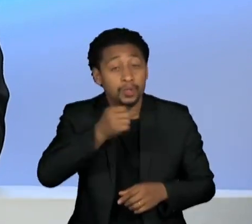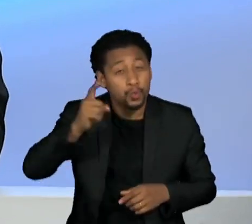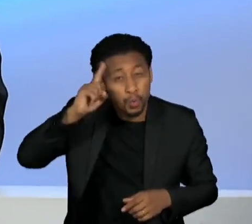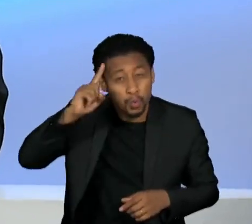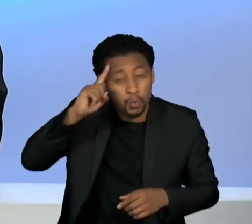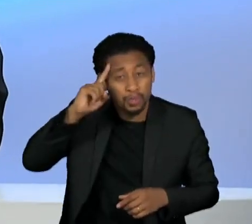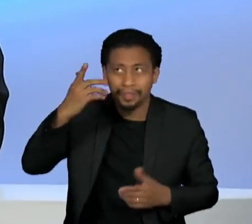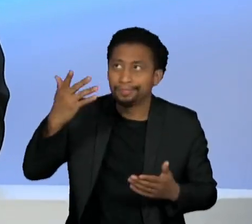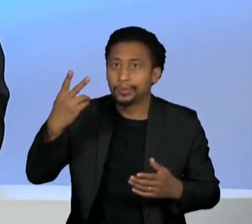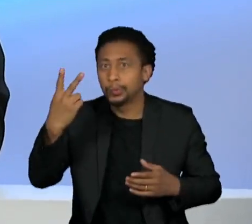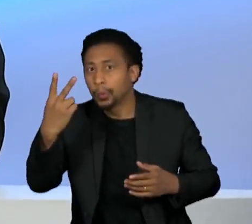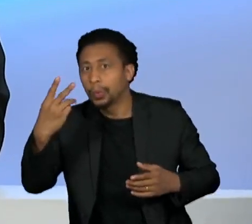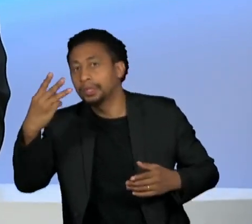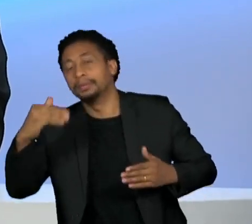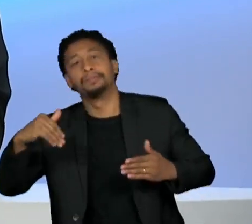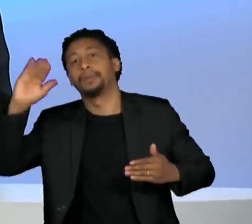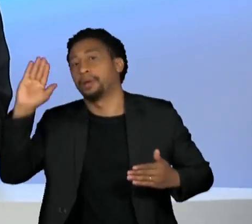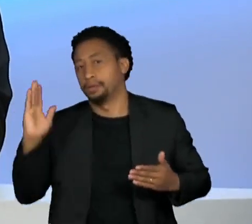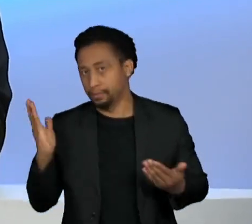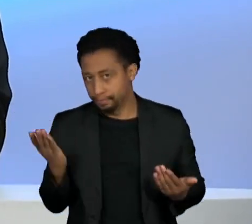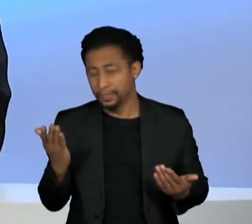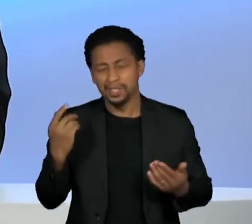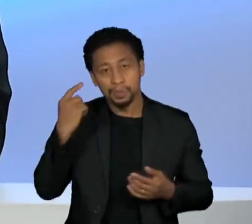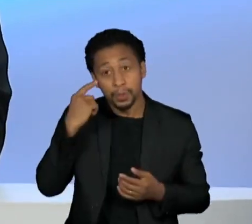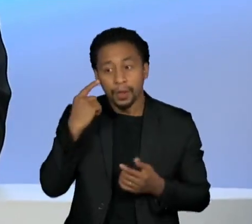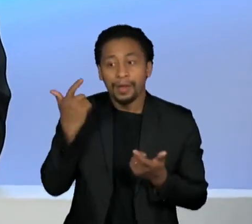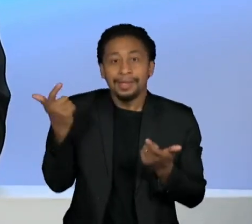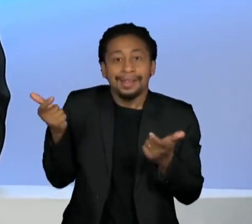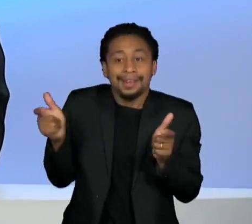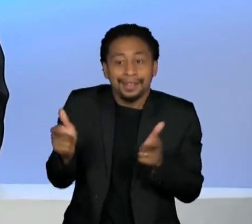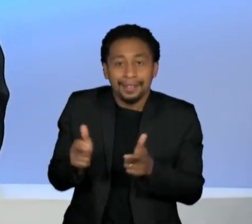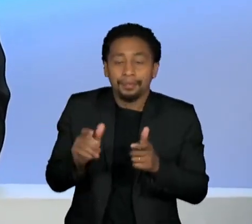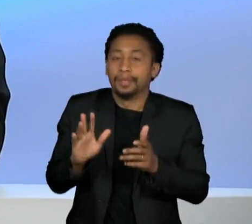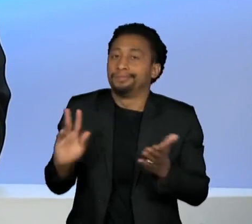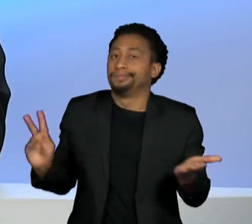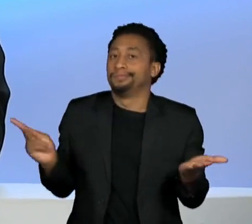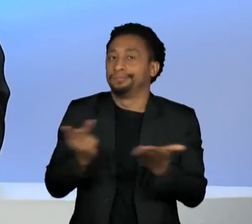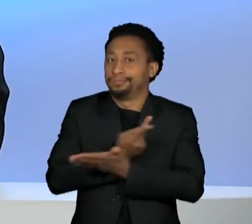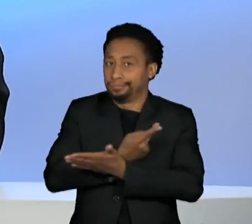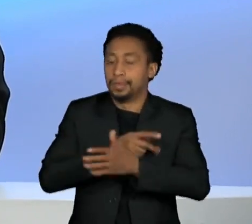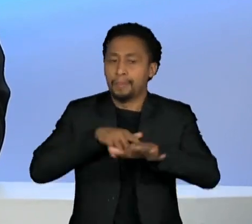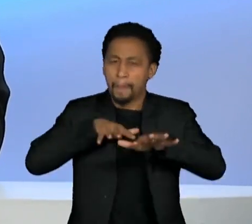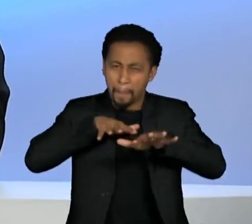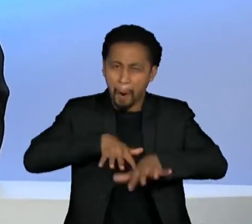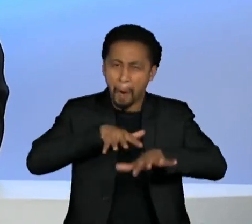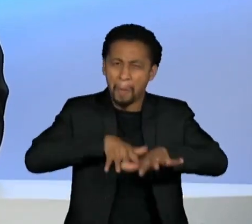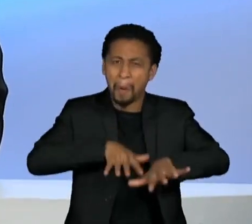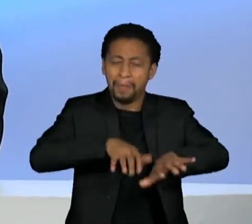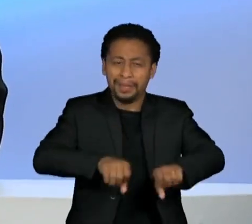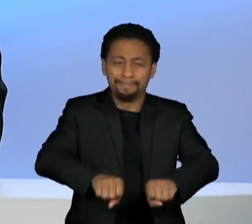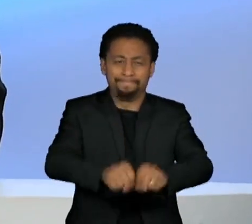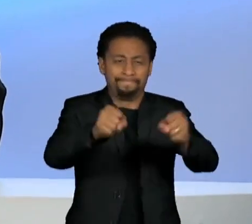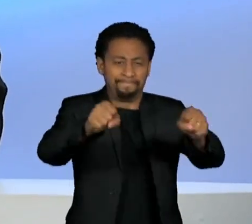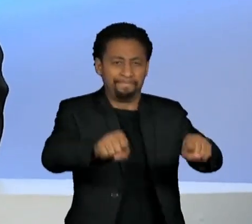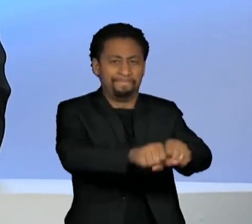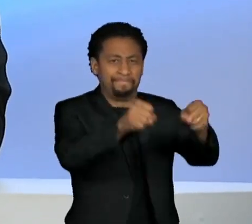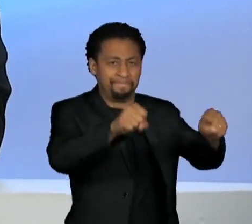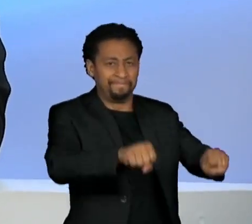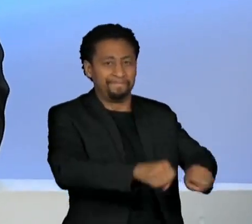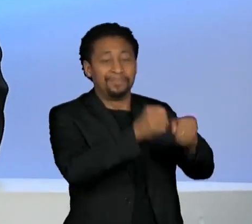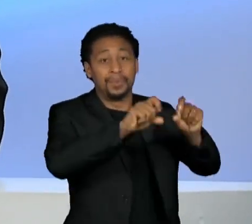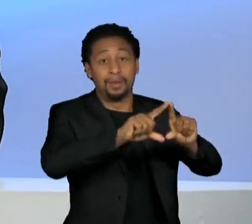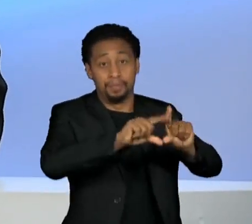Quando a gente achou que isso ia diminuir, veio a questão em Brasília, da invasão em Brasília, do que a gente chama aqui de 8 de